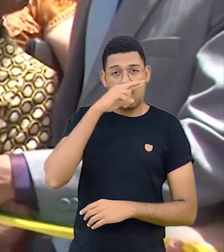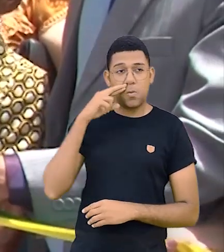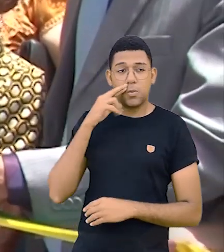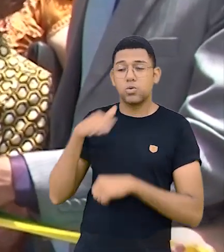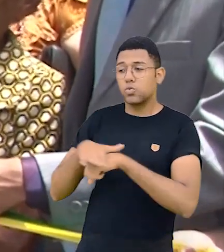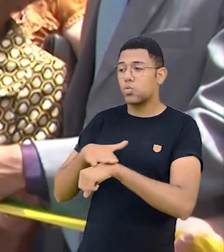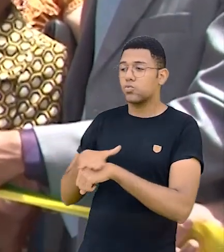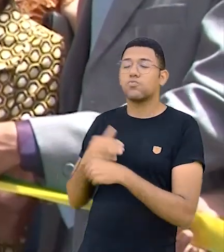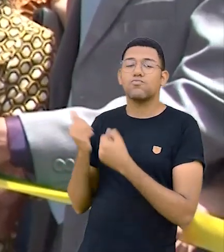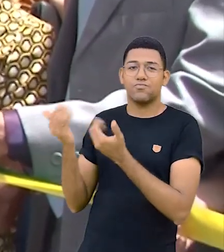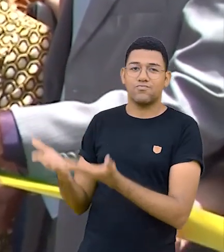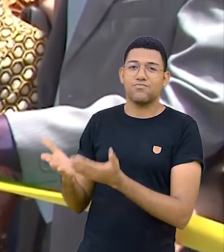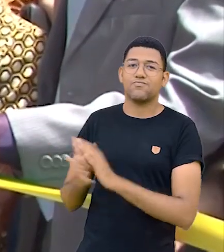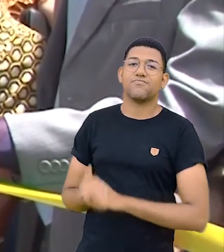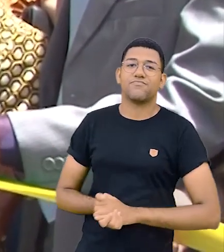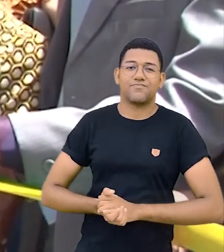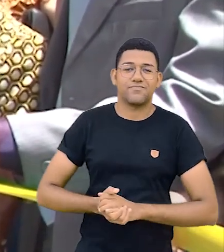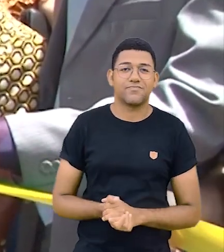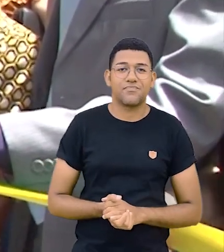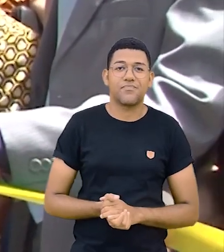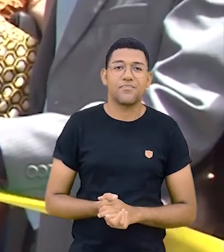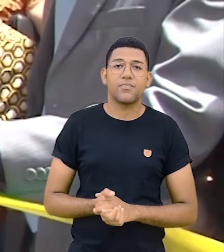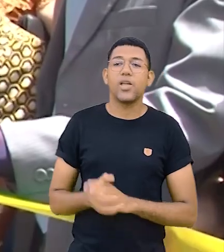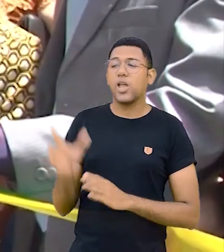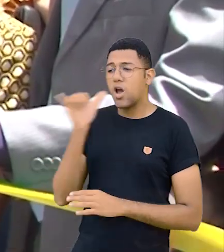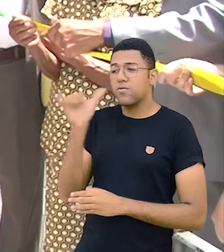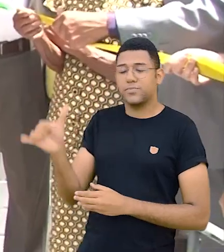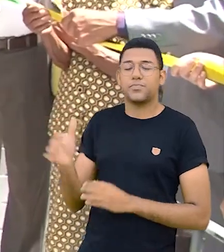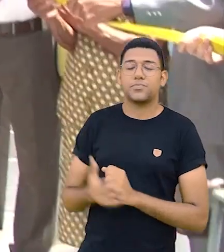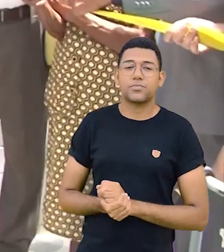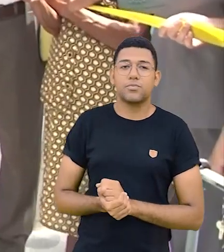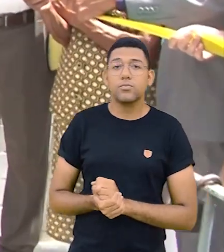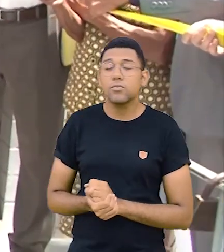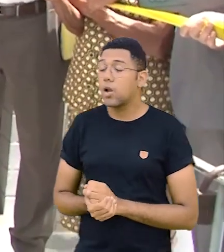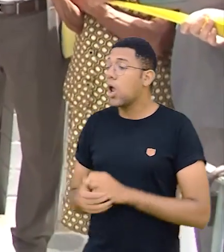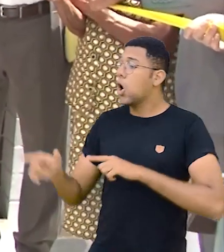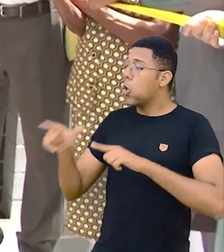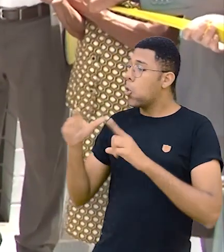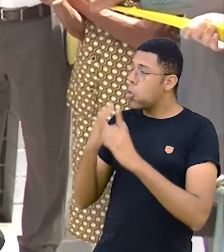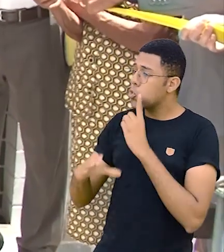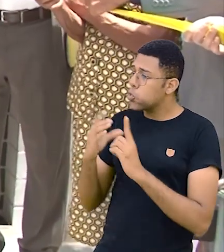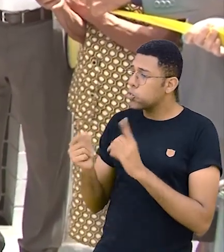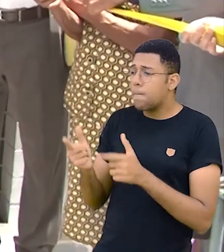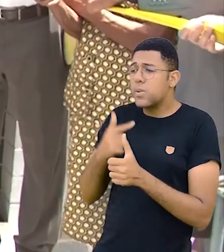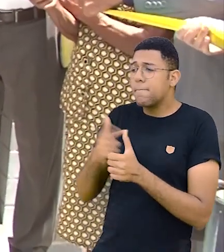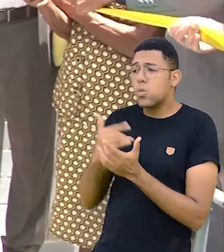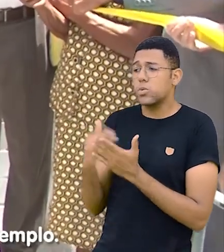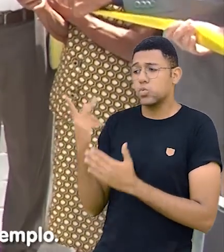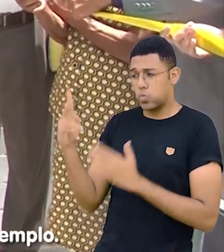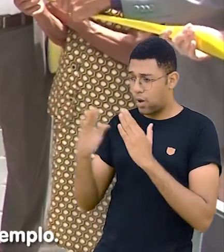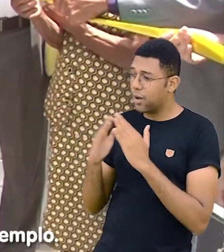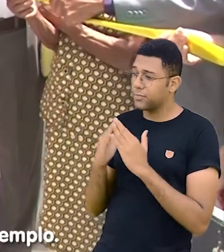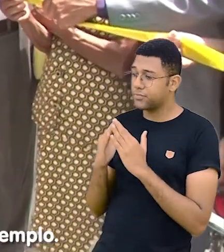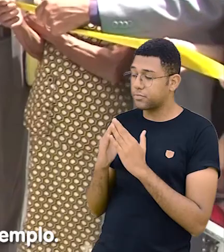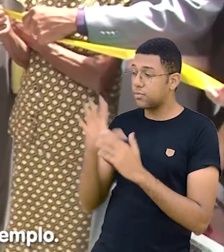pastor-presidente Roberto José dos Santos Lucena, que lhe trouxe uma palavra. Esse trabalho começou na sua casa. E